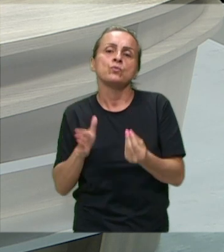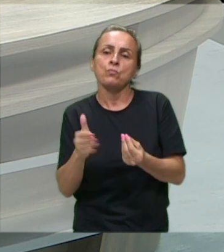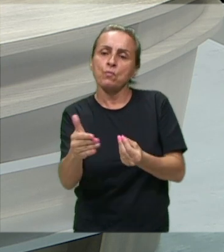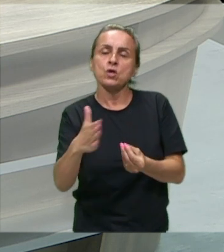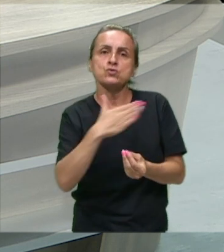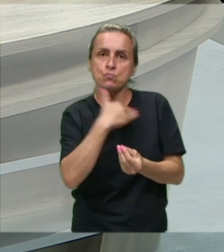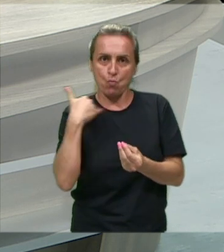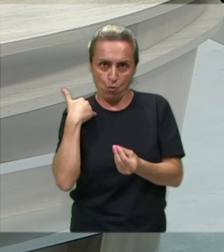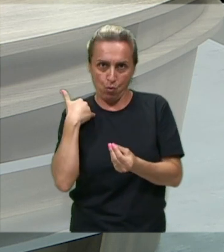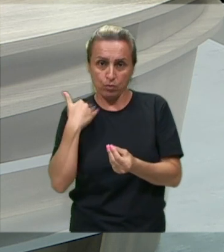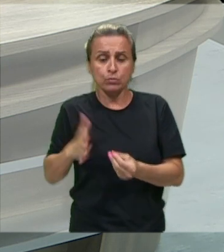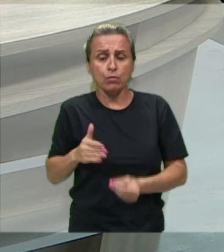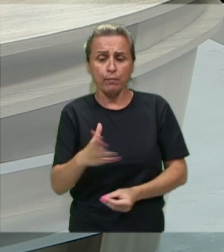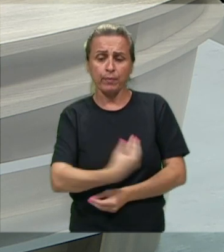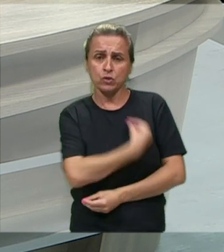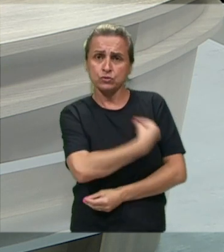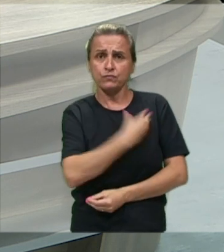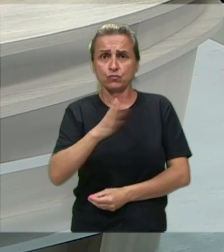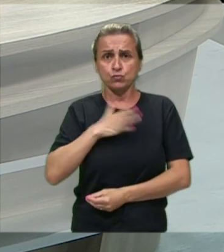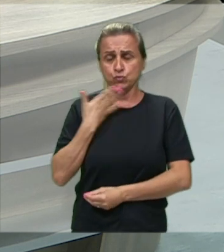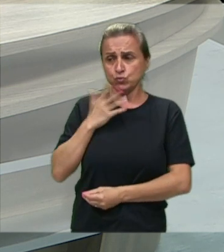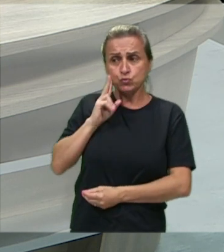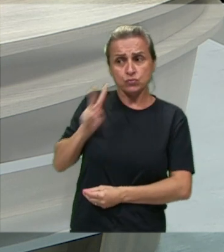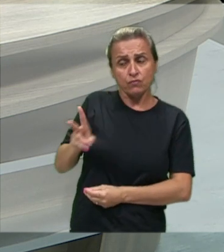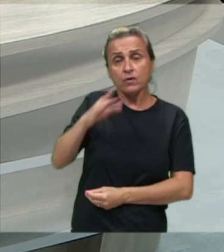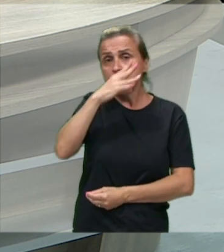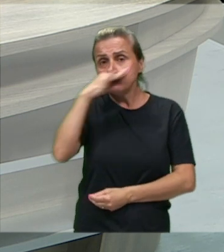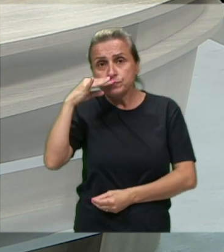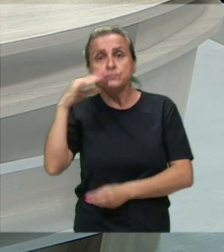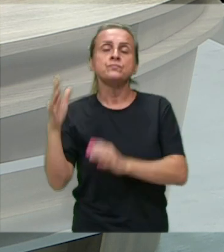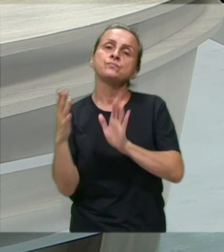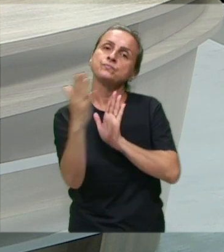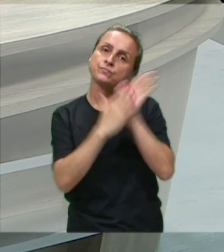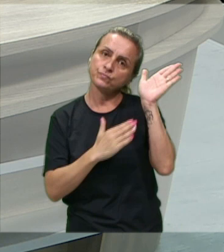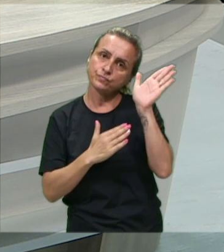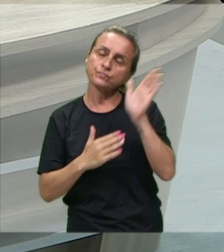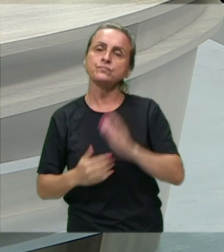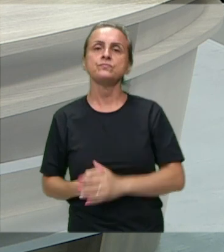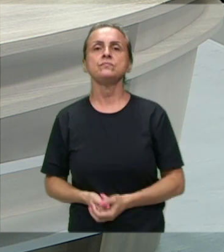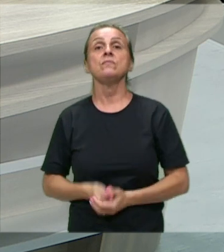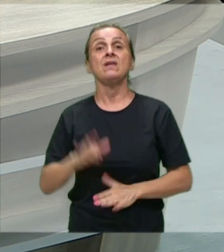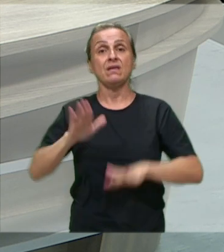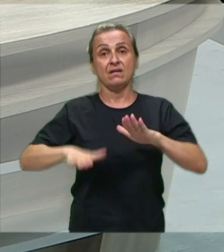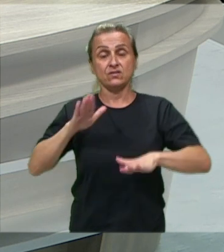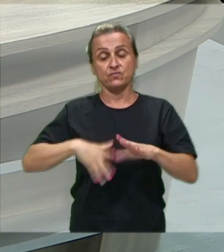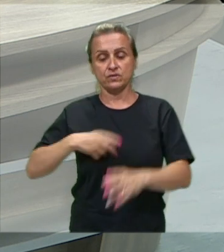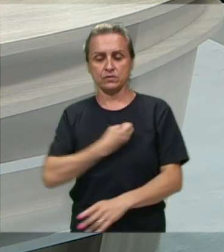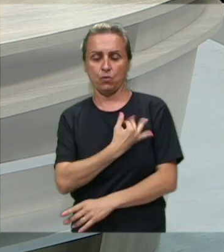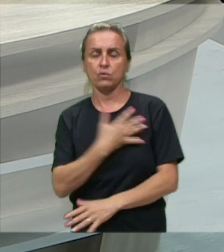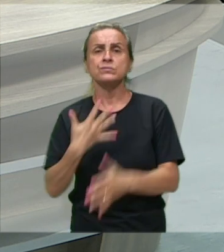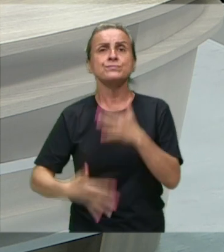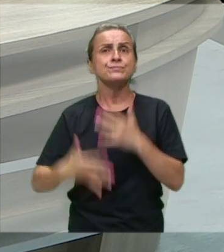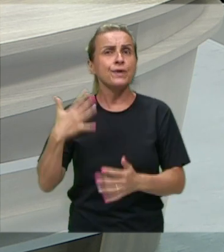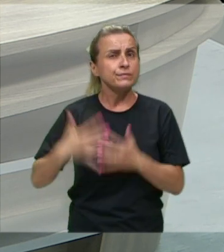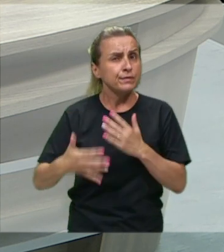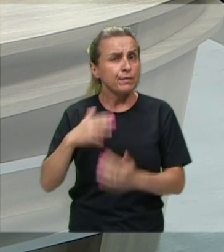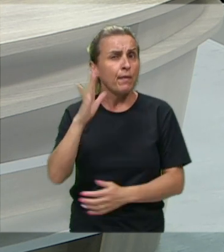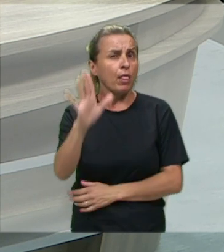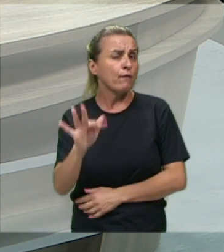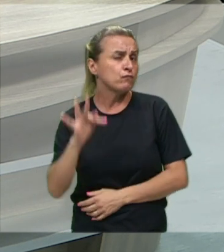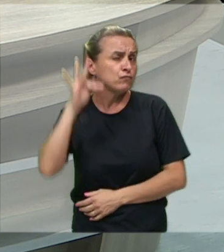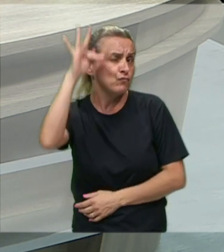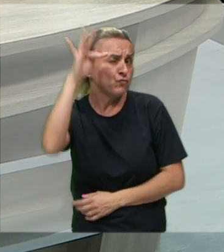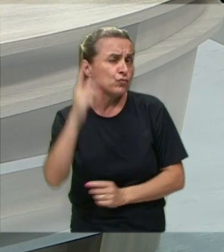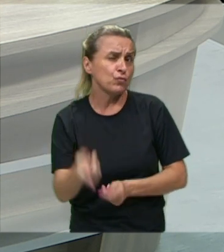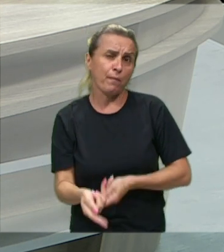o volume pode ser superior a 1 tonelada, 2 toneladas, o volume atrapalha numa futura pesca